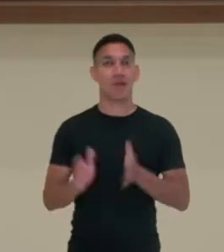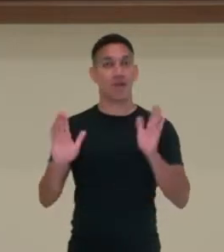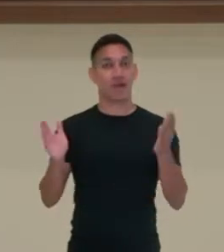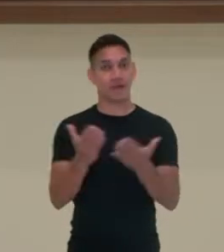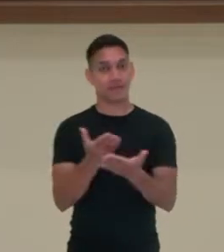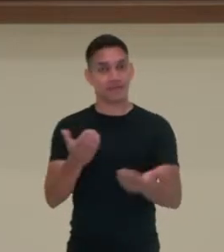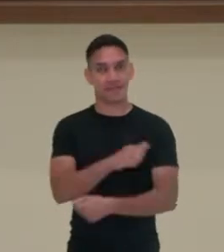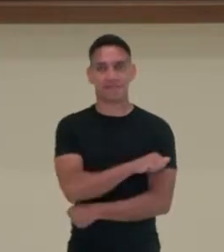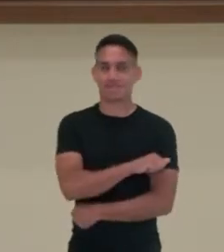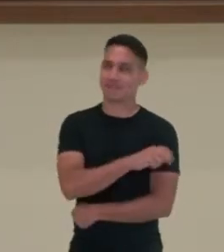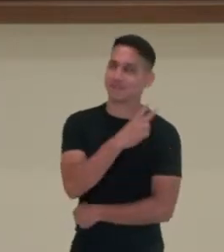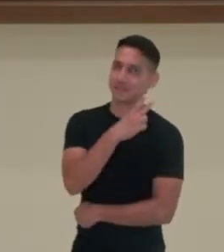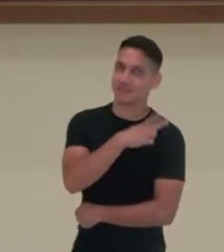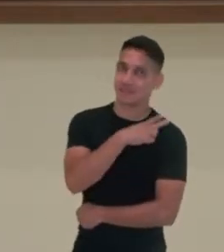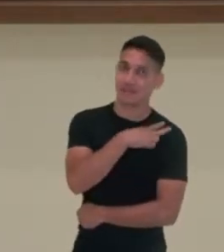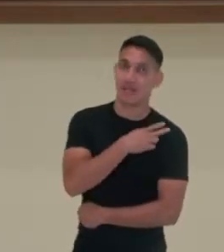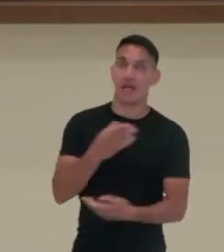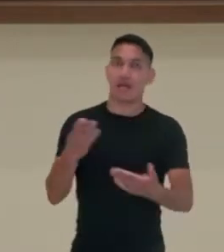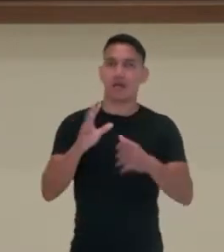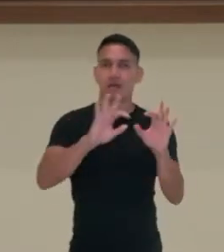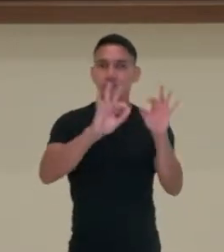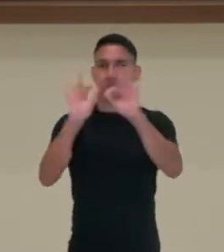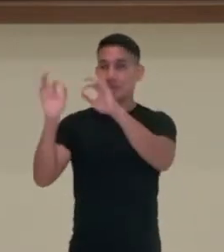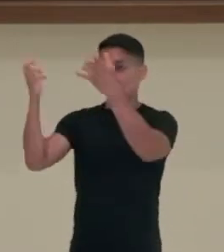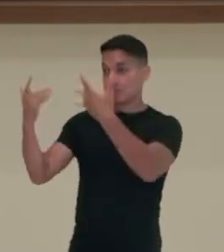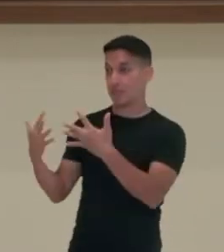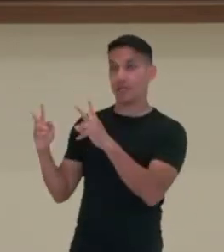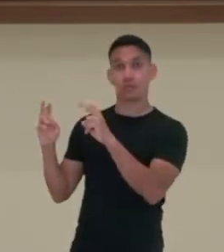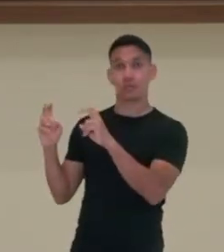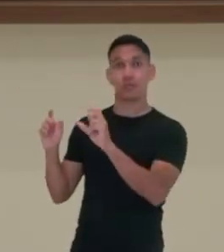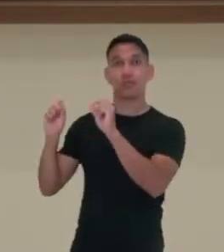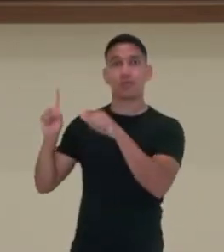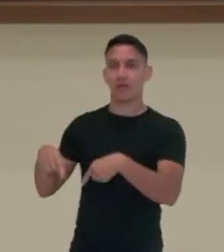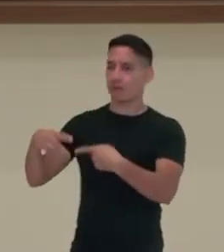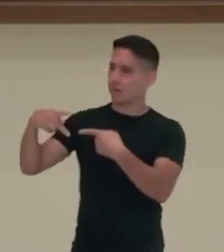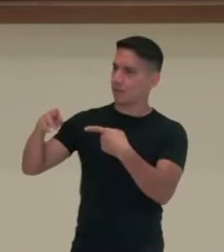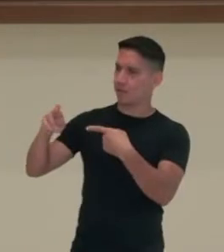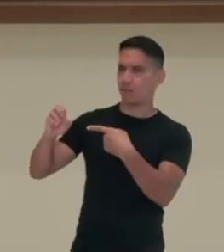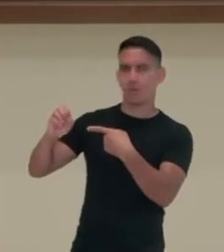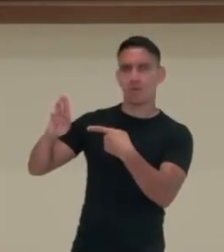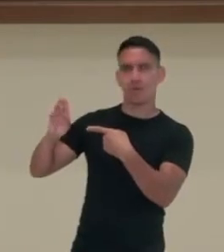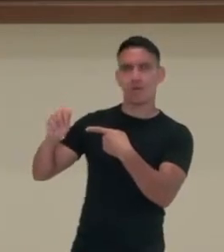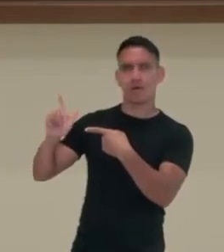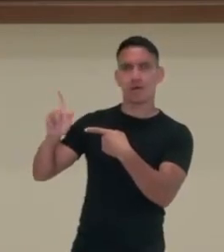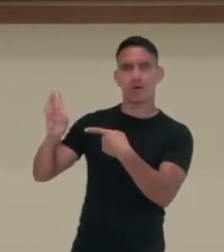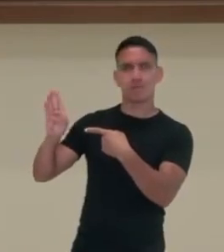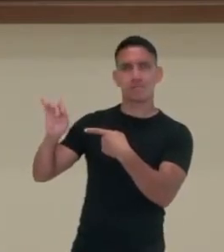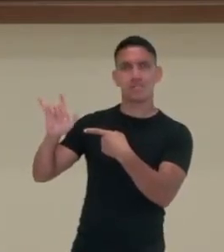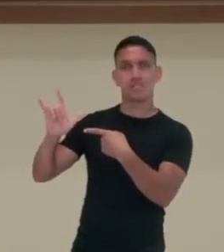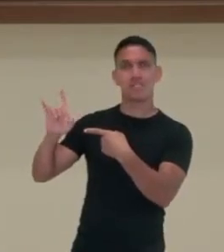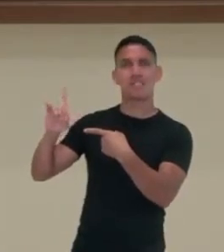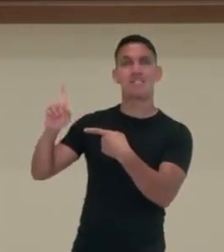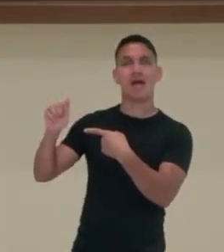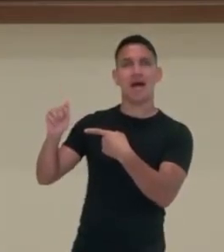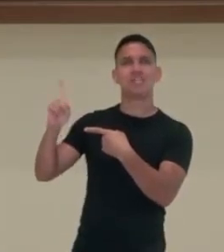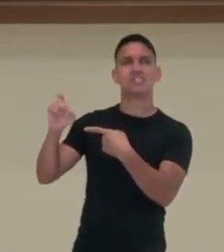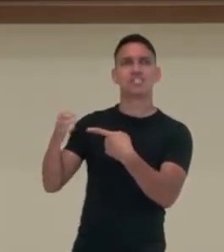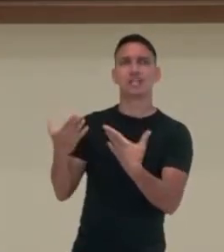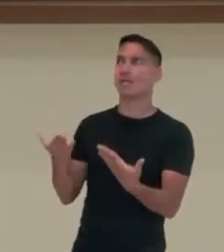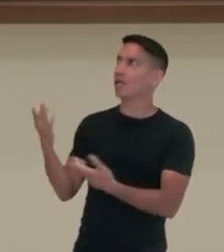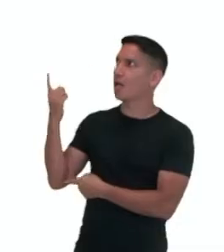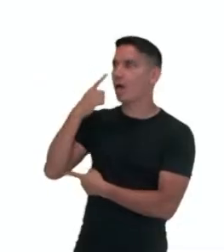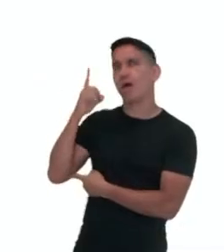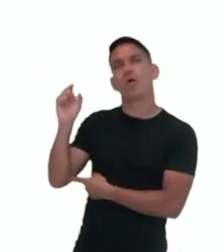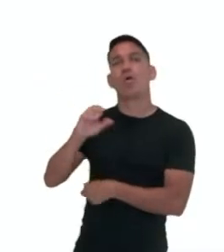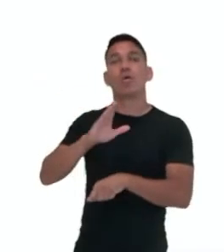Olá, estudantes da segunda série. Nesse vídeo vamos falar sobre probabilidade. Acompanhe comigo. Probabilidade,